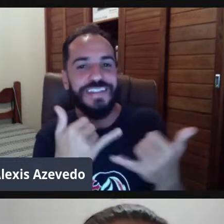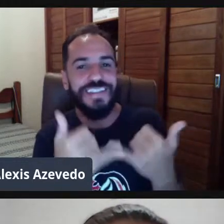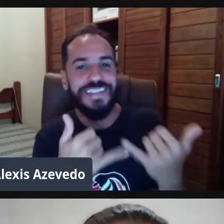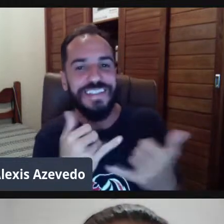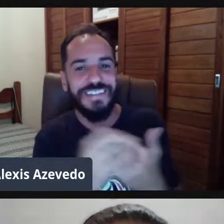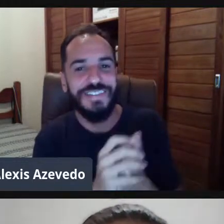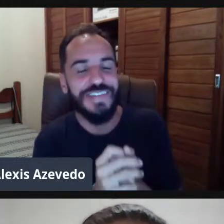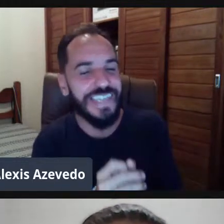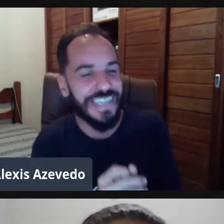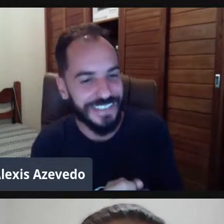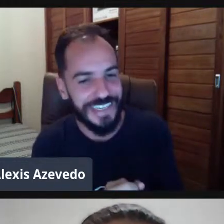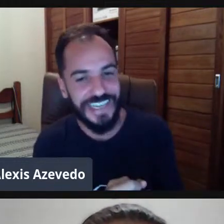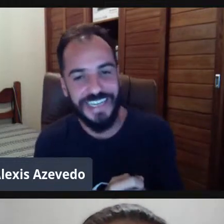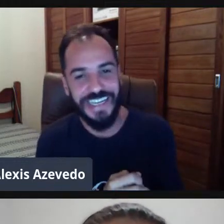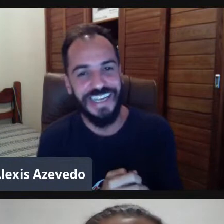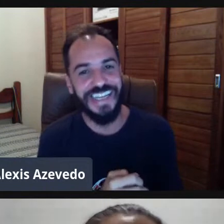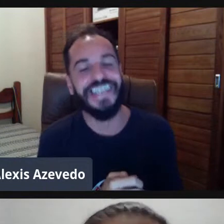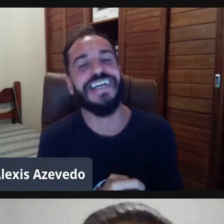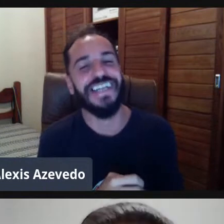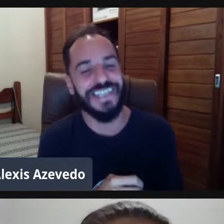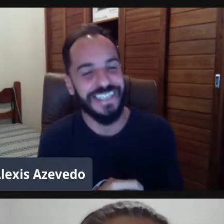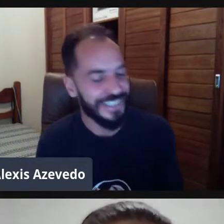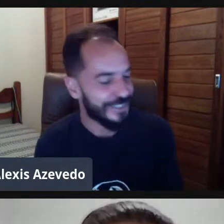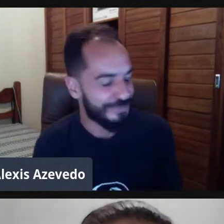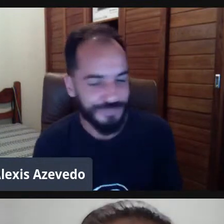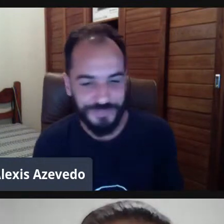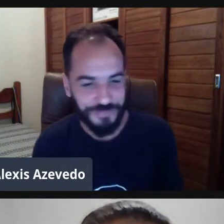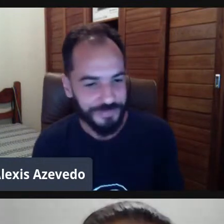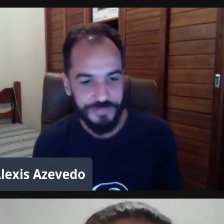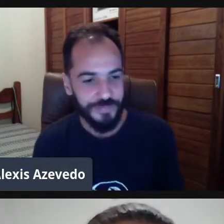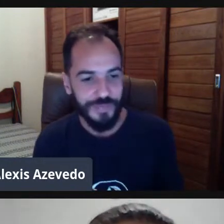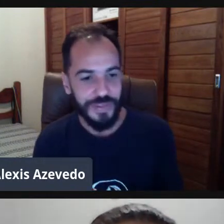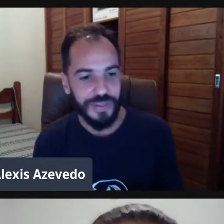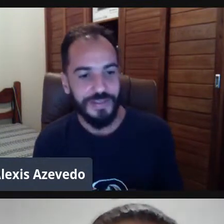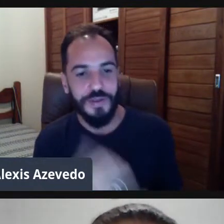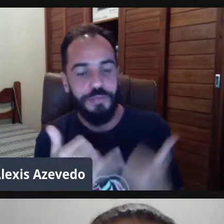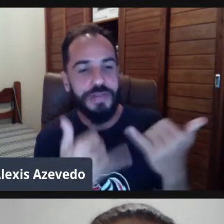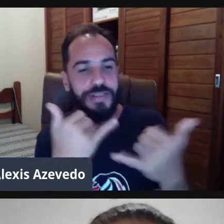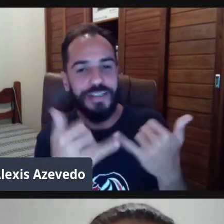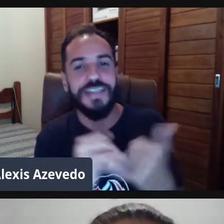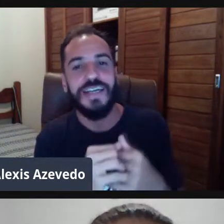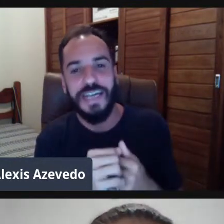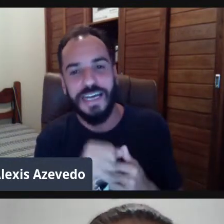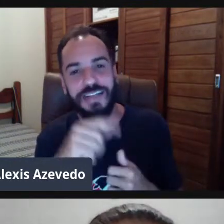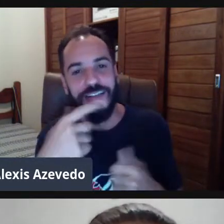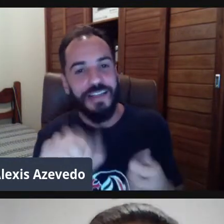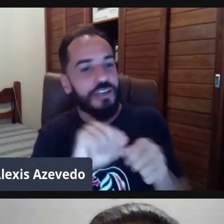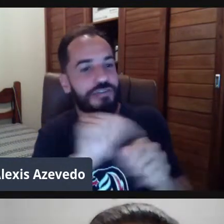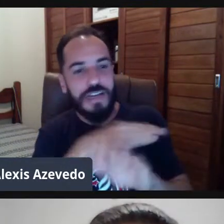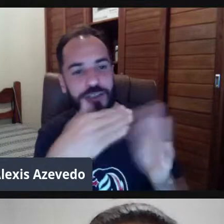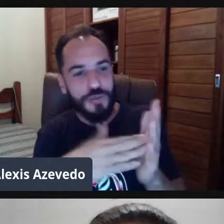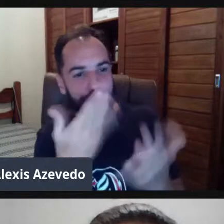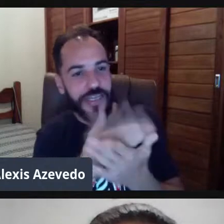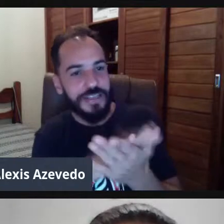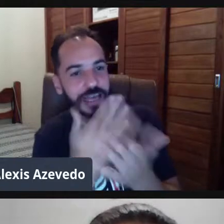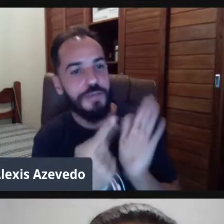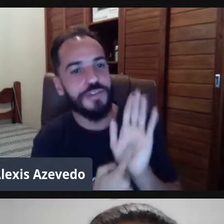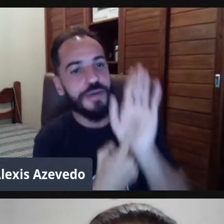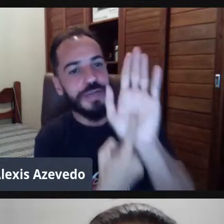Compra, faz a licitação do piano. Primeiro faz a licitação, compra, carrega,